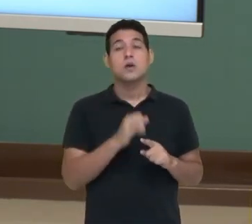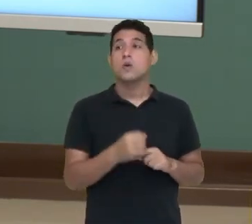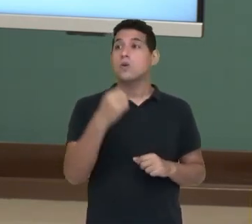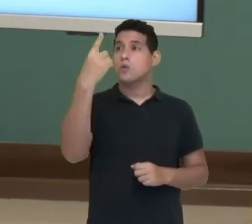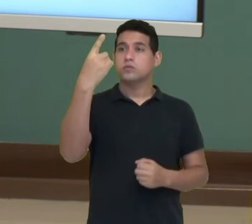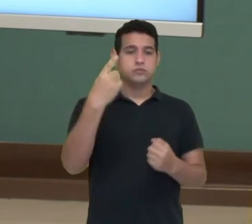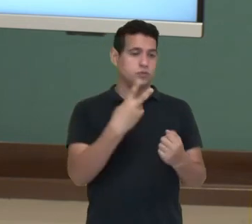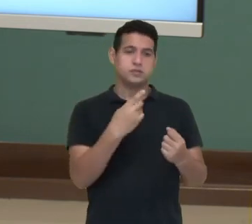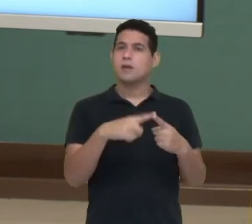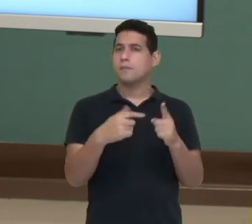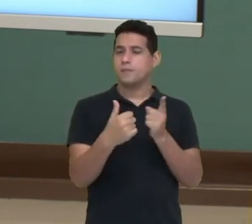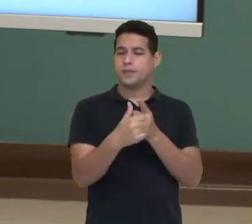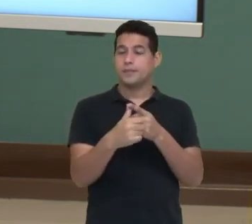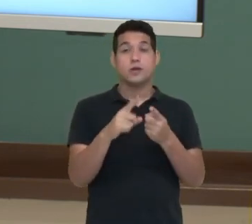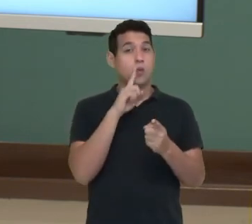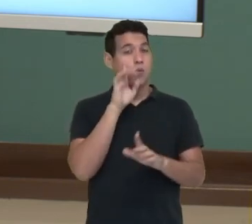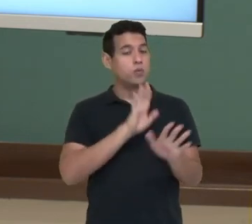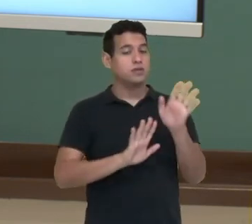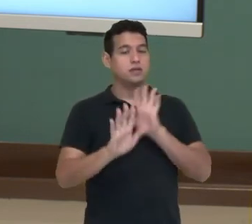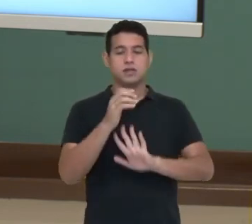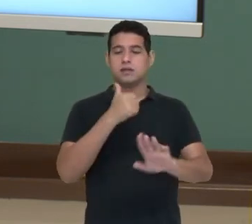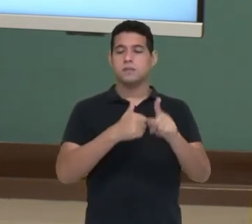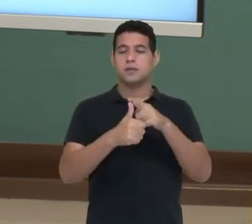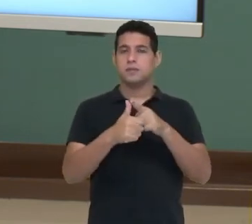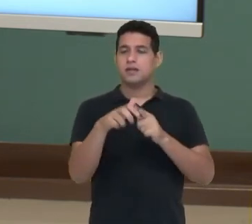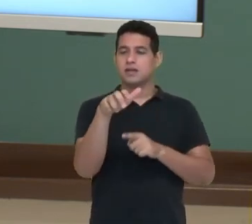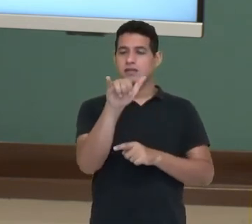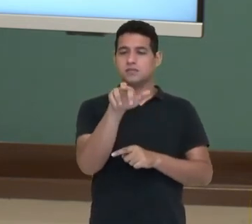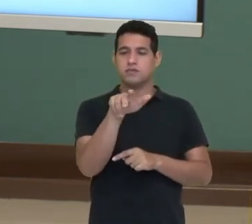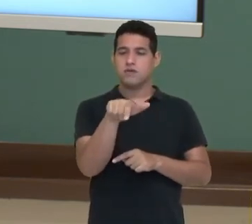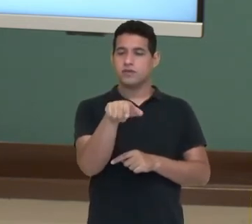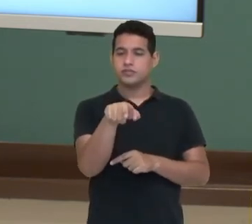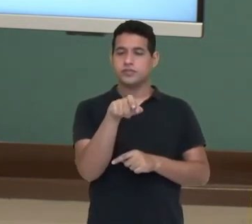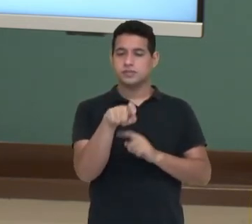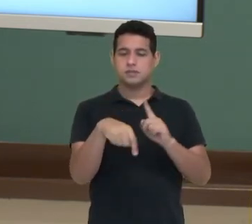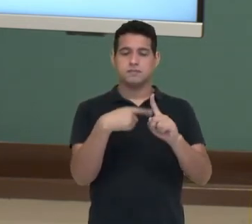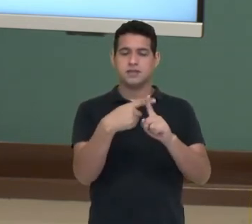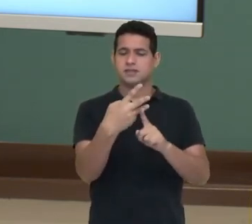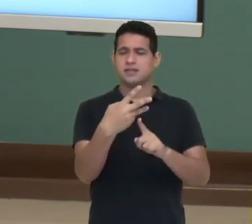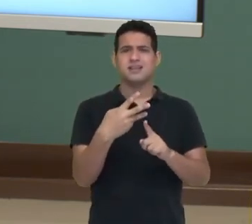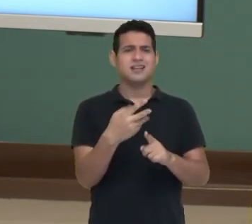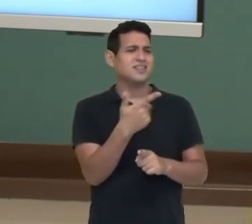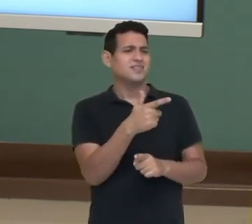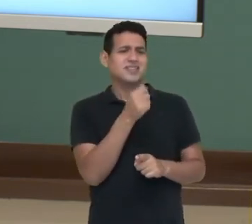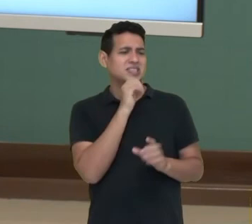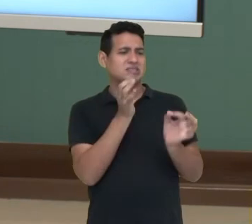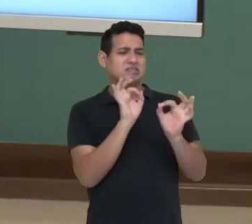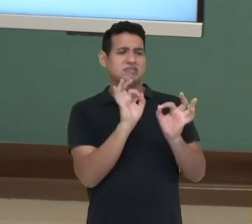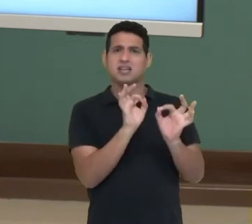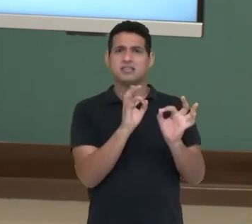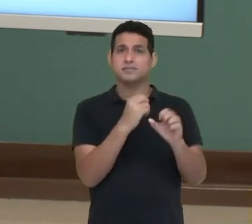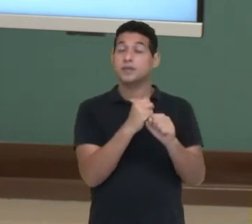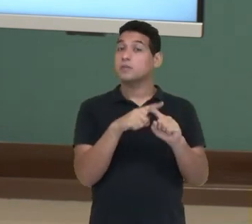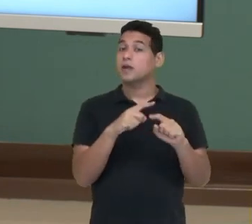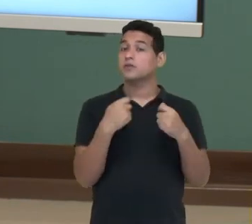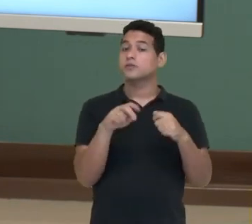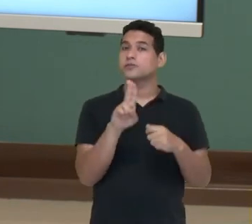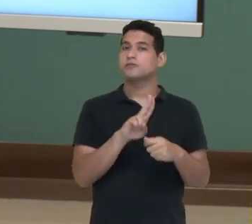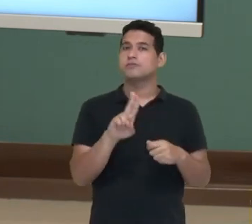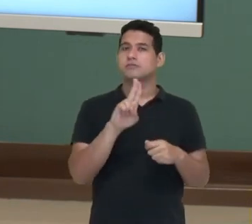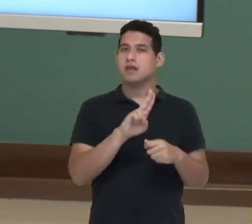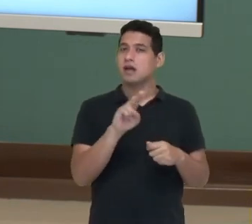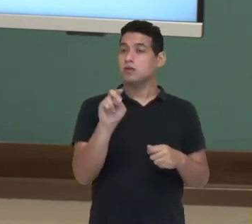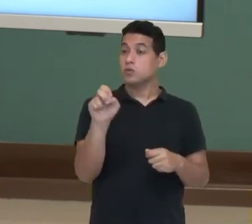na primeira. Então, cuidado, a primeira função é y igual a x mais 3. Então, aqui eu não tenho ninguém multiplicando. Então, basta pegar o carinha